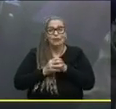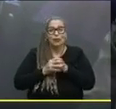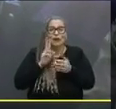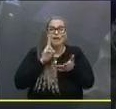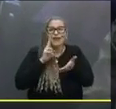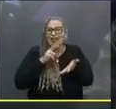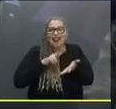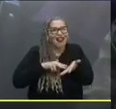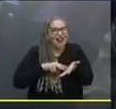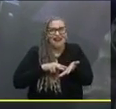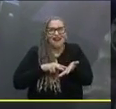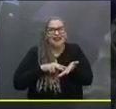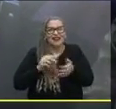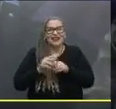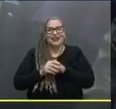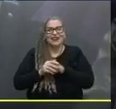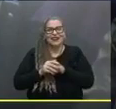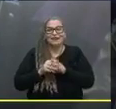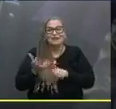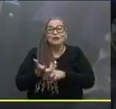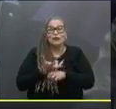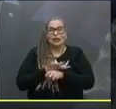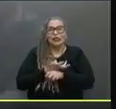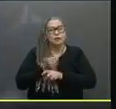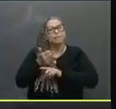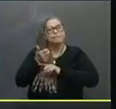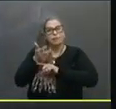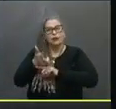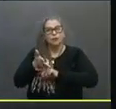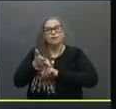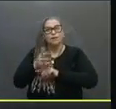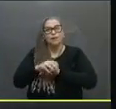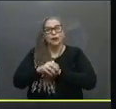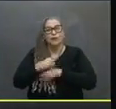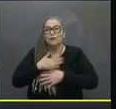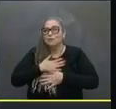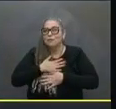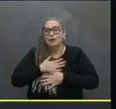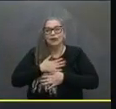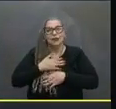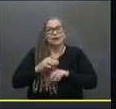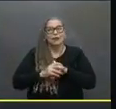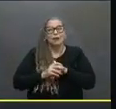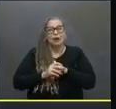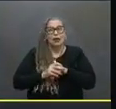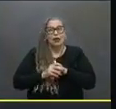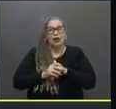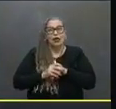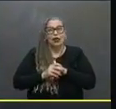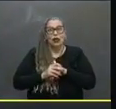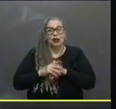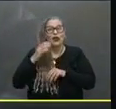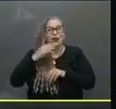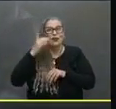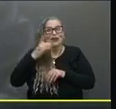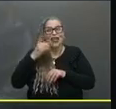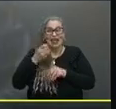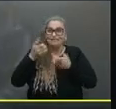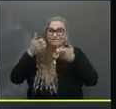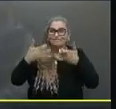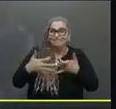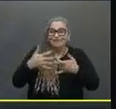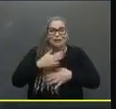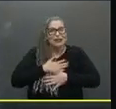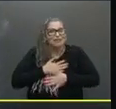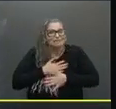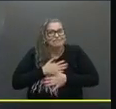porque foi muito emocionante o vídeo, foi muito emocionante as palavras do deputado,